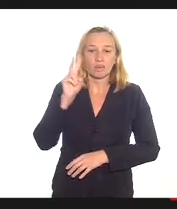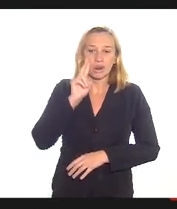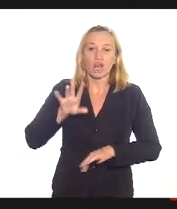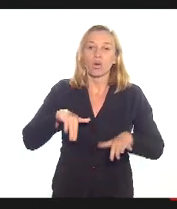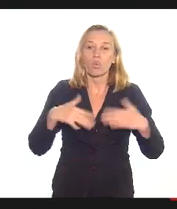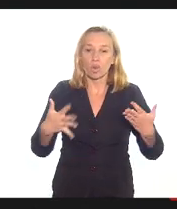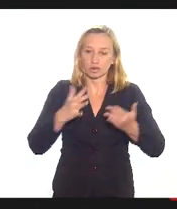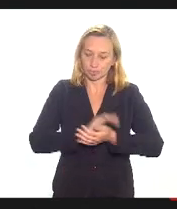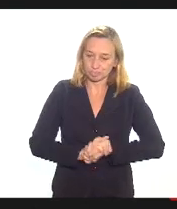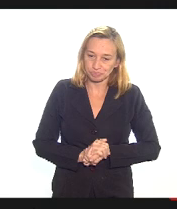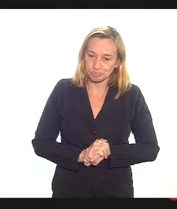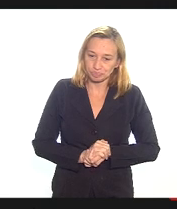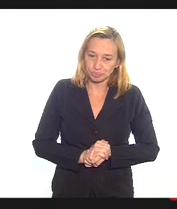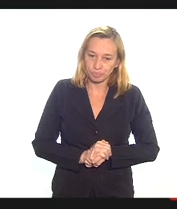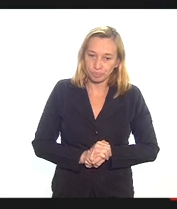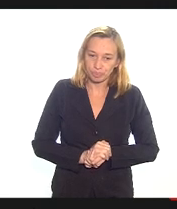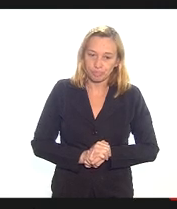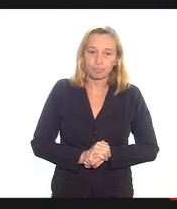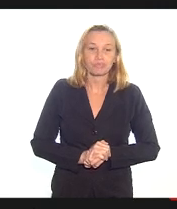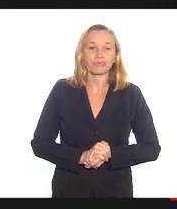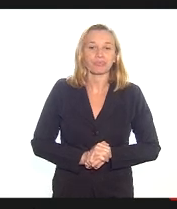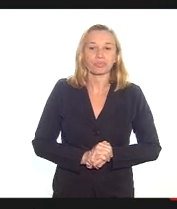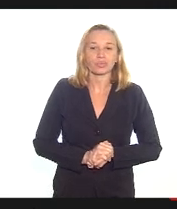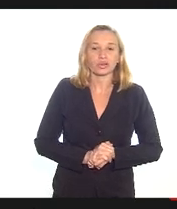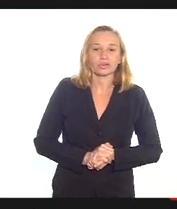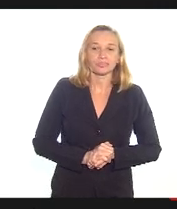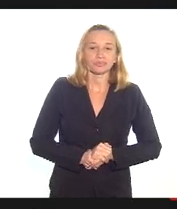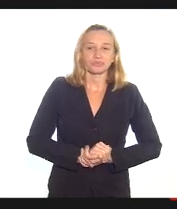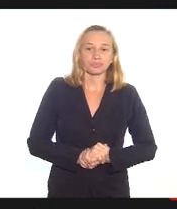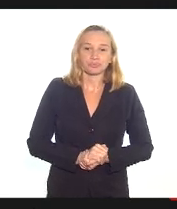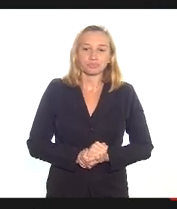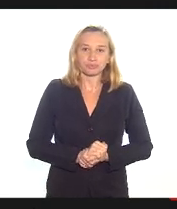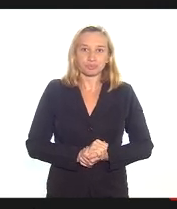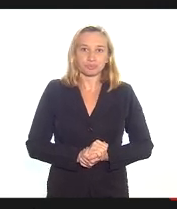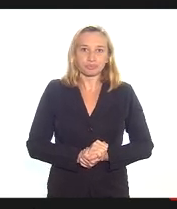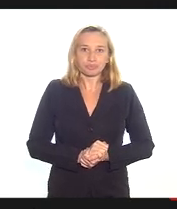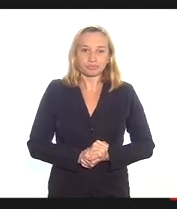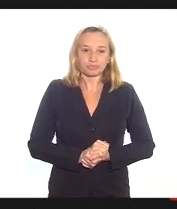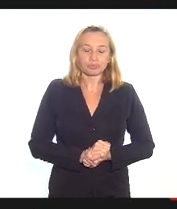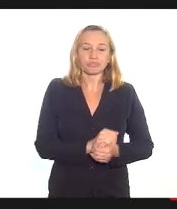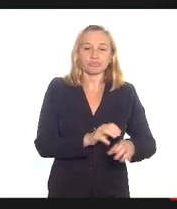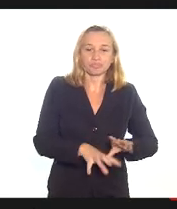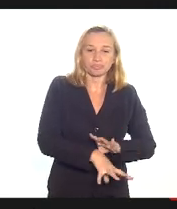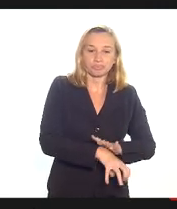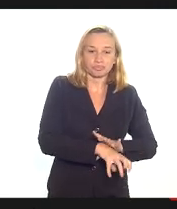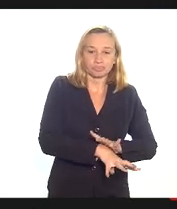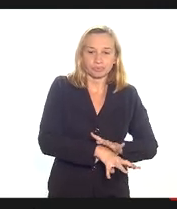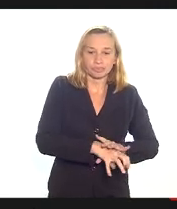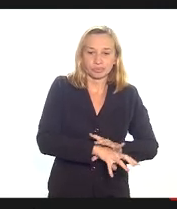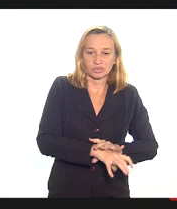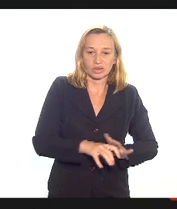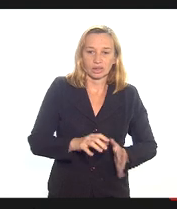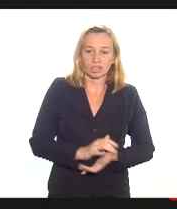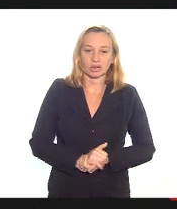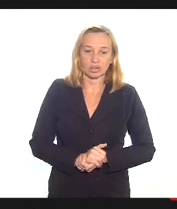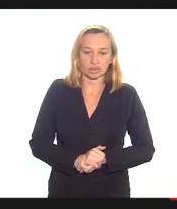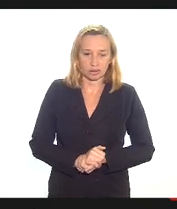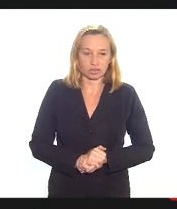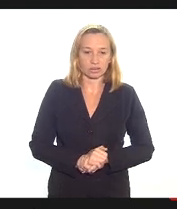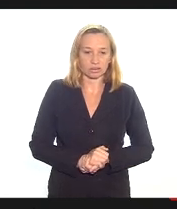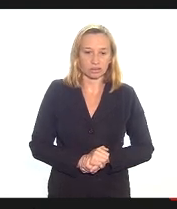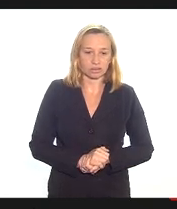quando a ANP licita uma área, ela licita uma área exploratória, que ela chama de bloco.